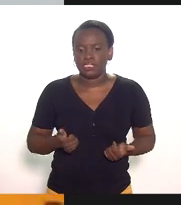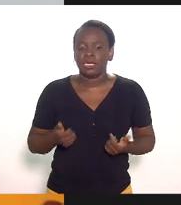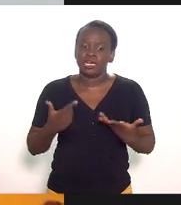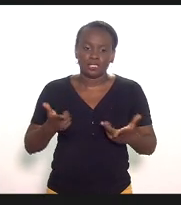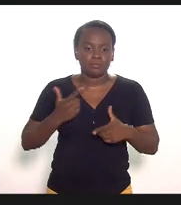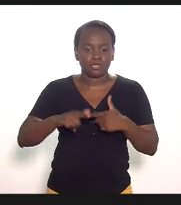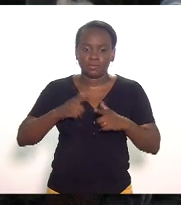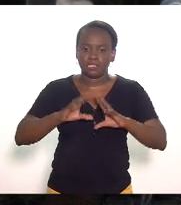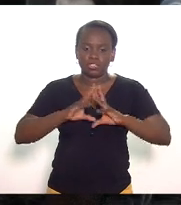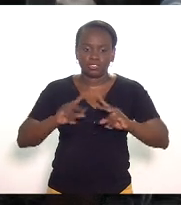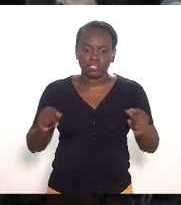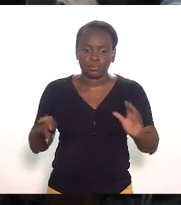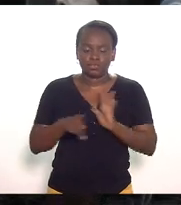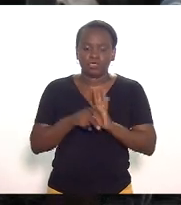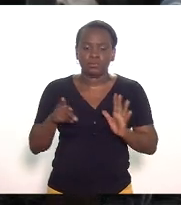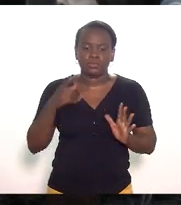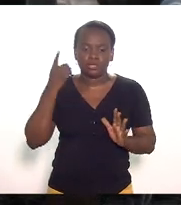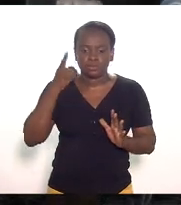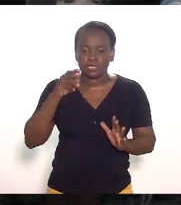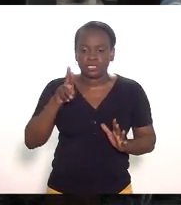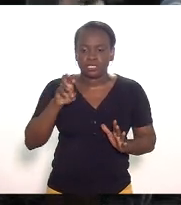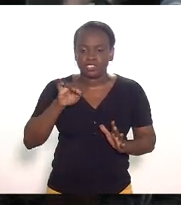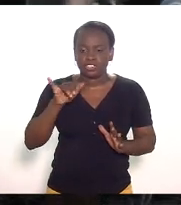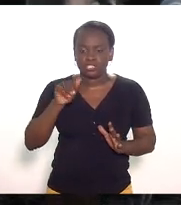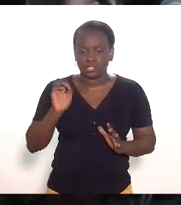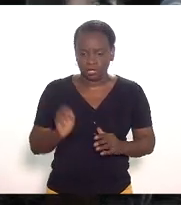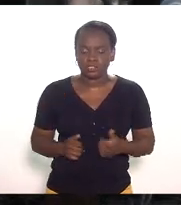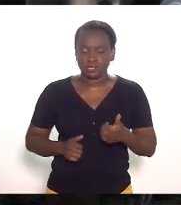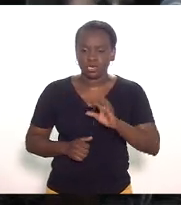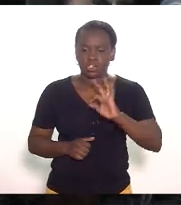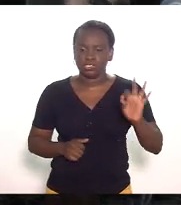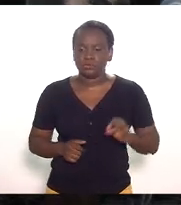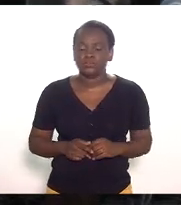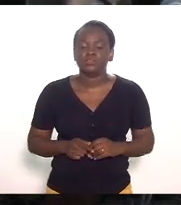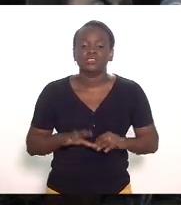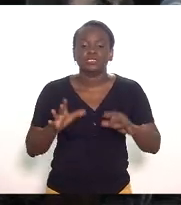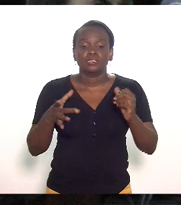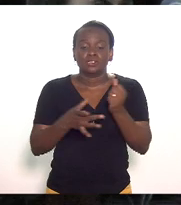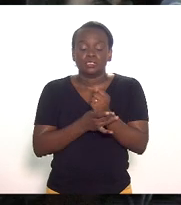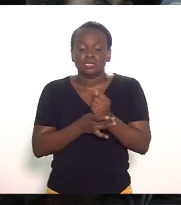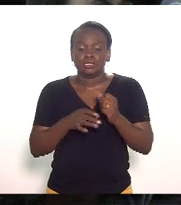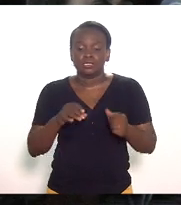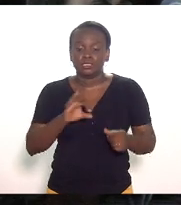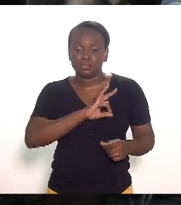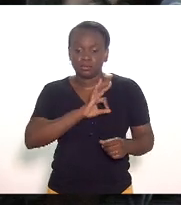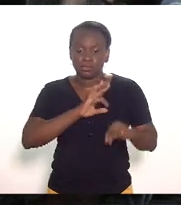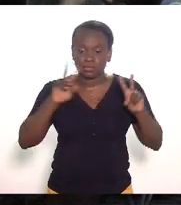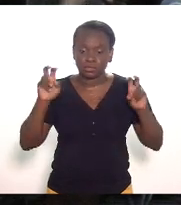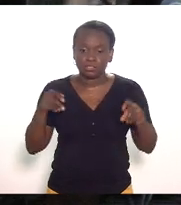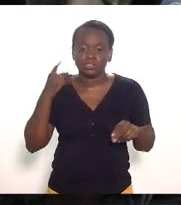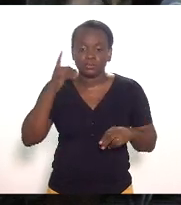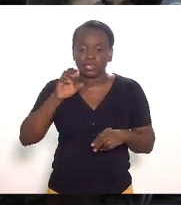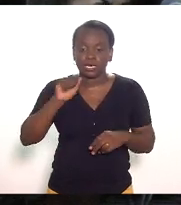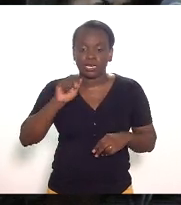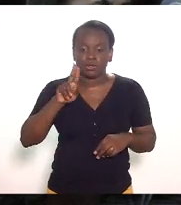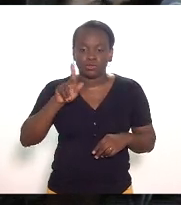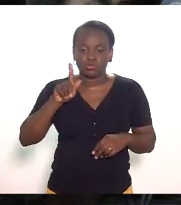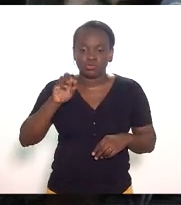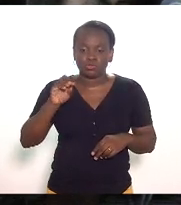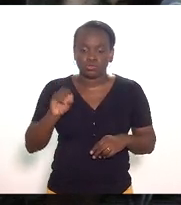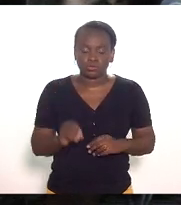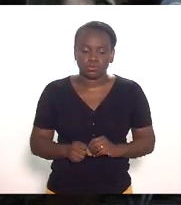resolve o problema da emenda da deputada enfermeira. Ótimo. Pela Comissão de Segurança Pública e Assuntos de Polícia, deputado Carlos Augusto.